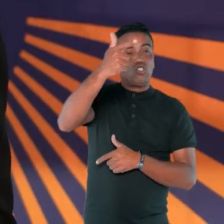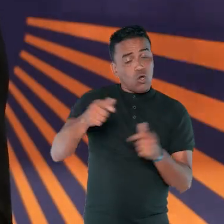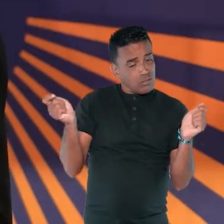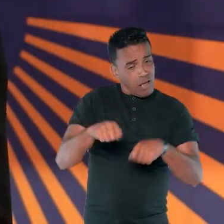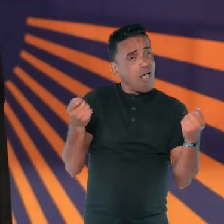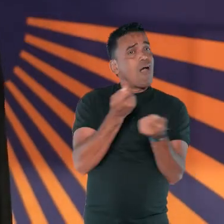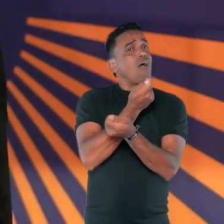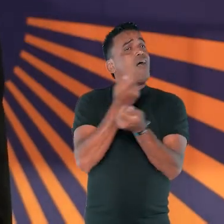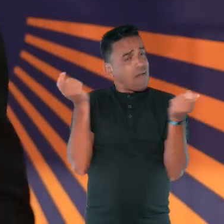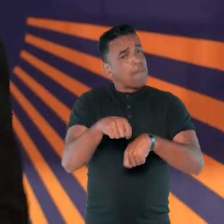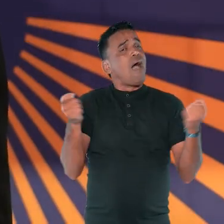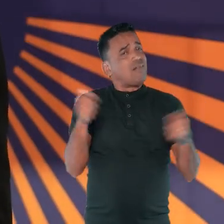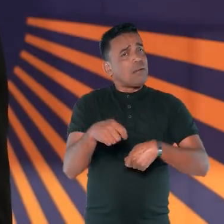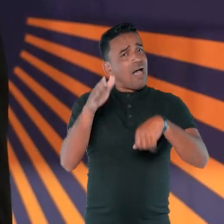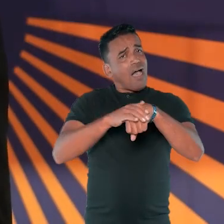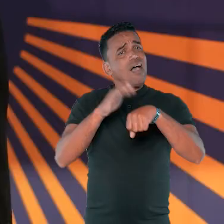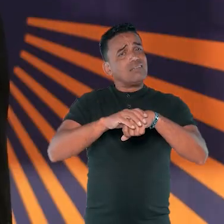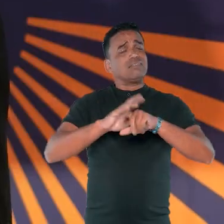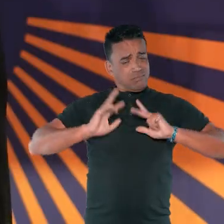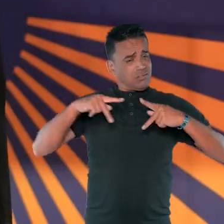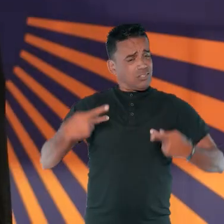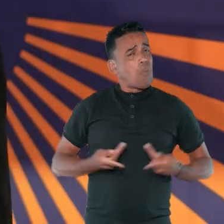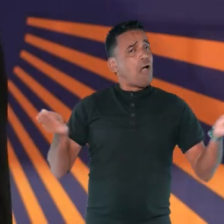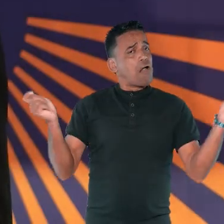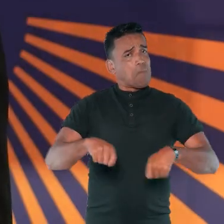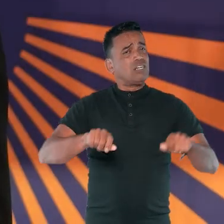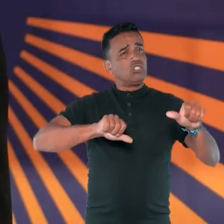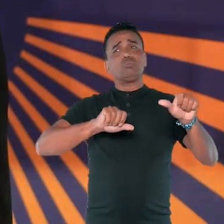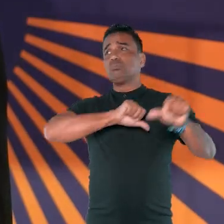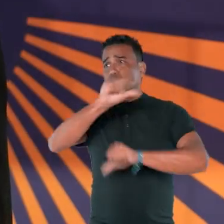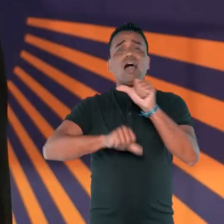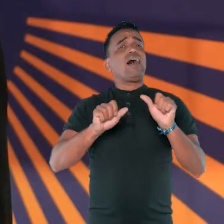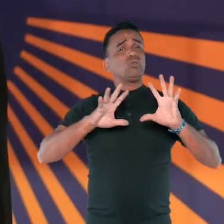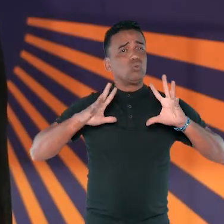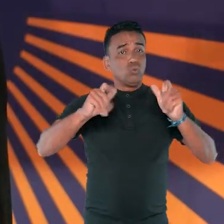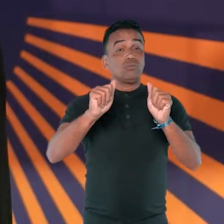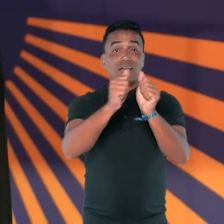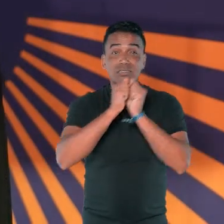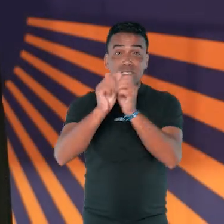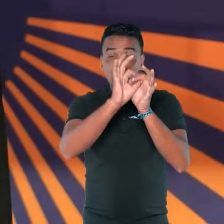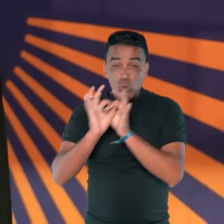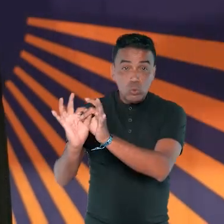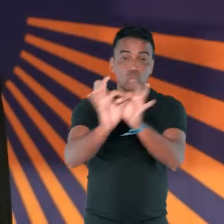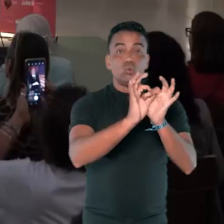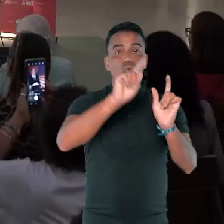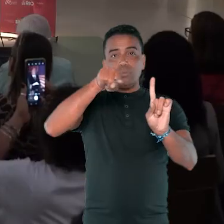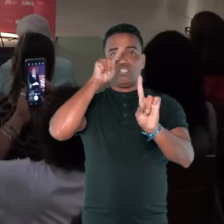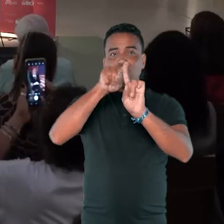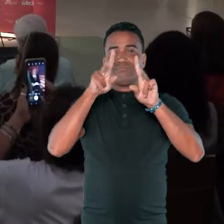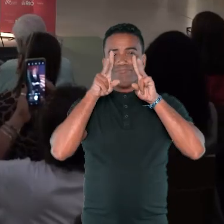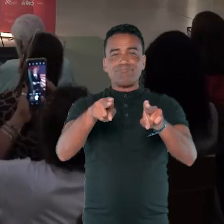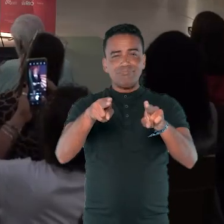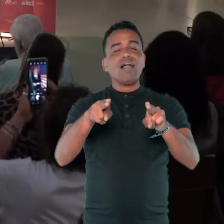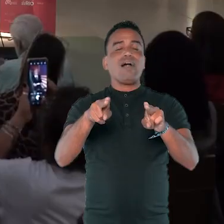de refazer, claro. O ser humano é capaz de tudo, desde que esteja junto e que tenha um objetivo comum.